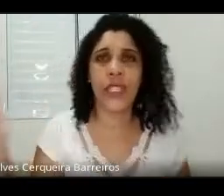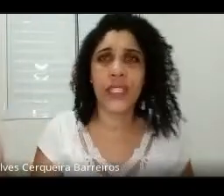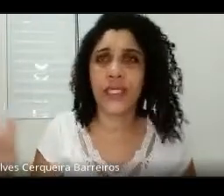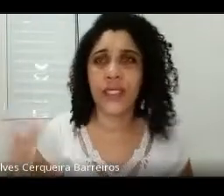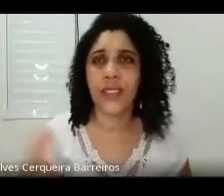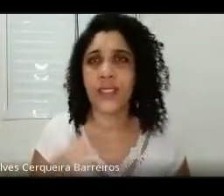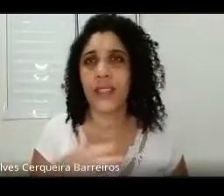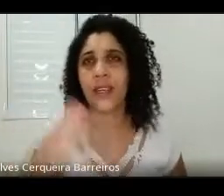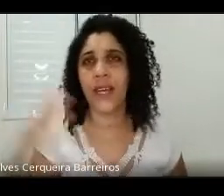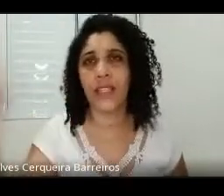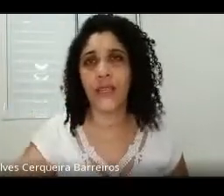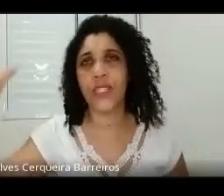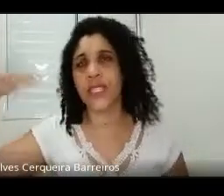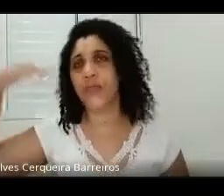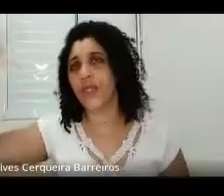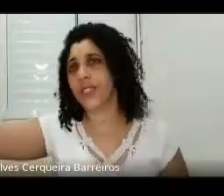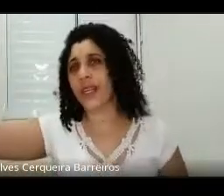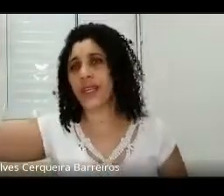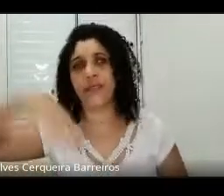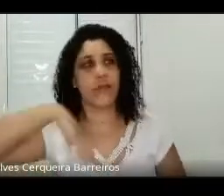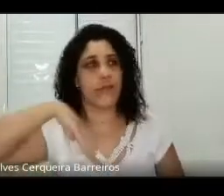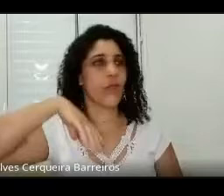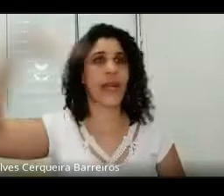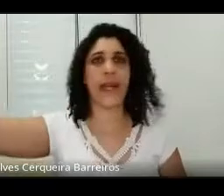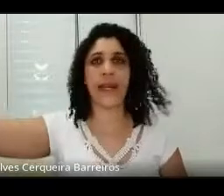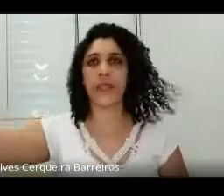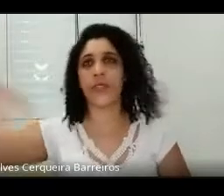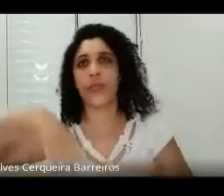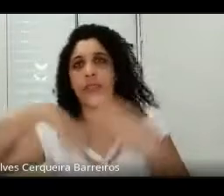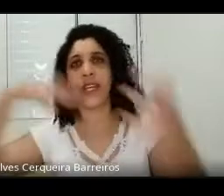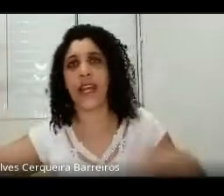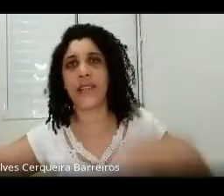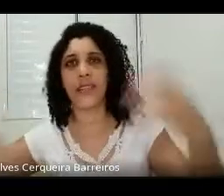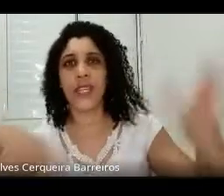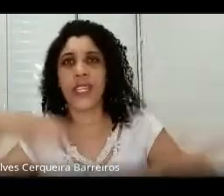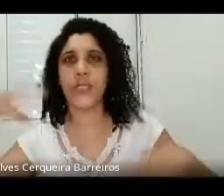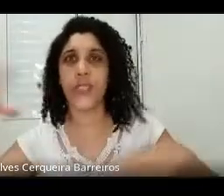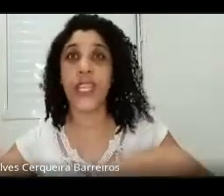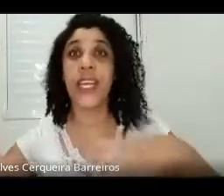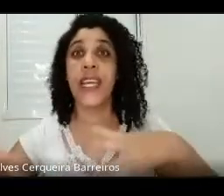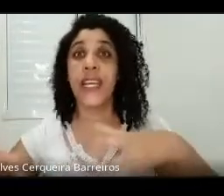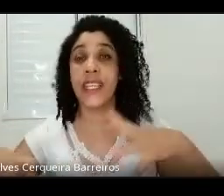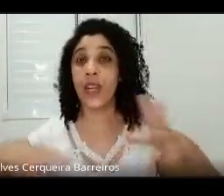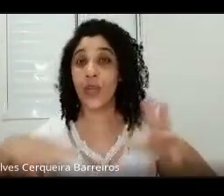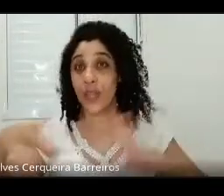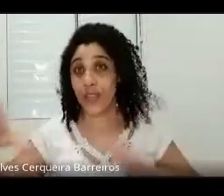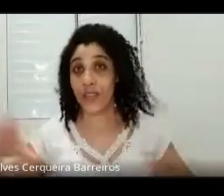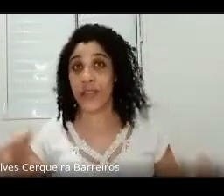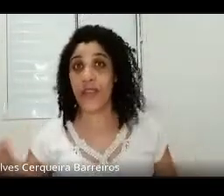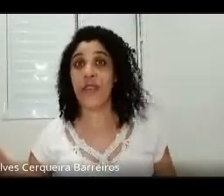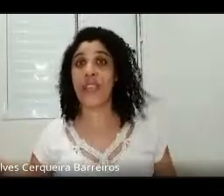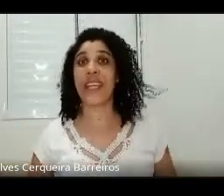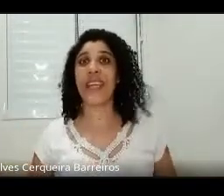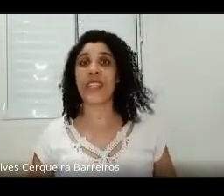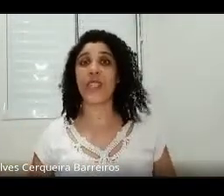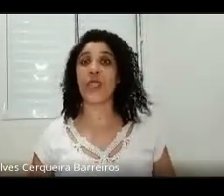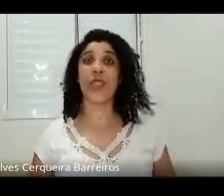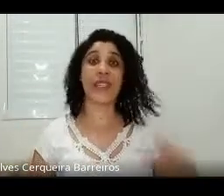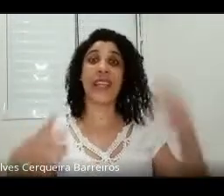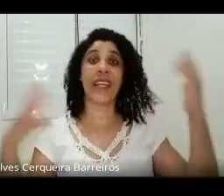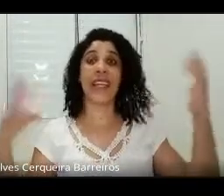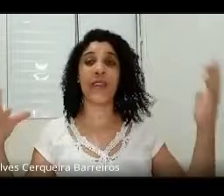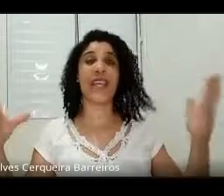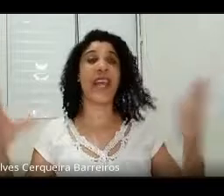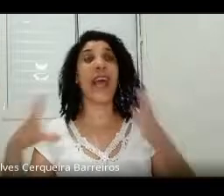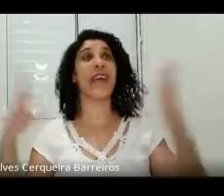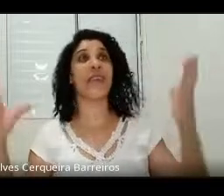não foi Adão. Vou dizer que foi, sei lá, foi um macaco que começou a falar, não sei o que, não sei o que. Então, vai ter essas questões.